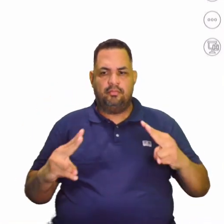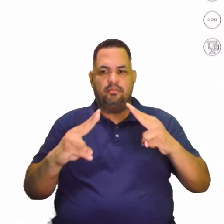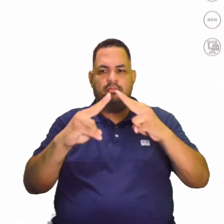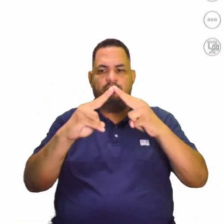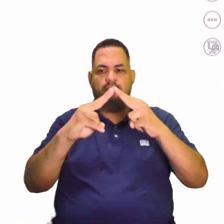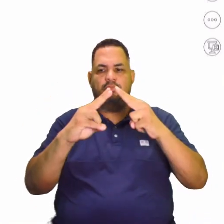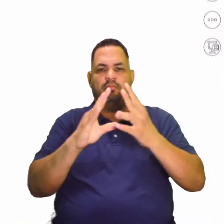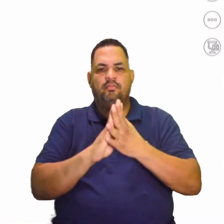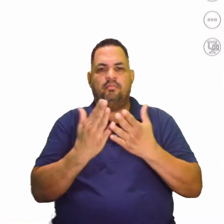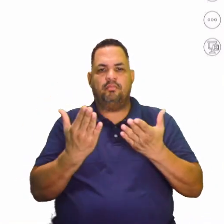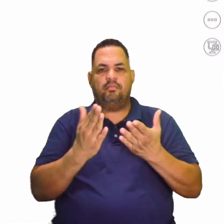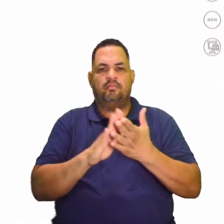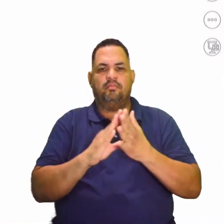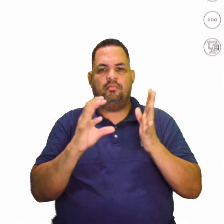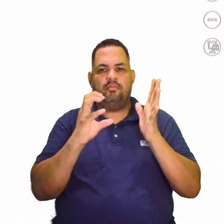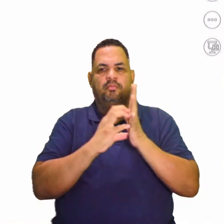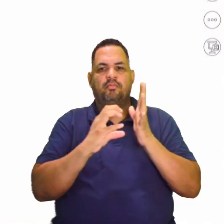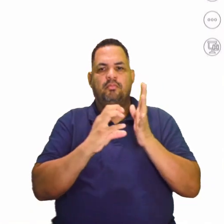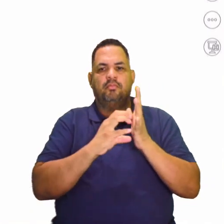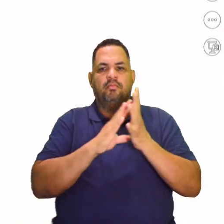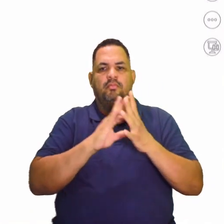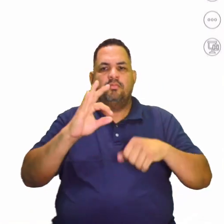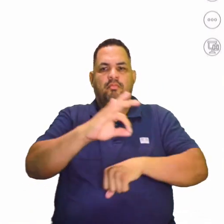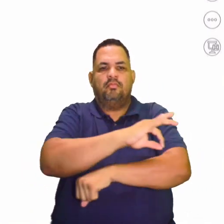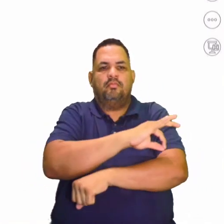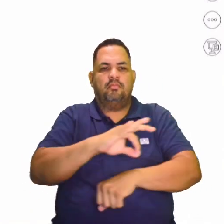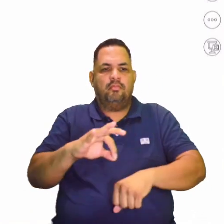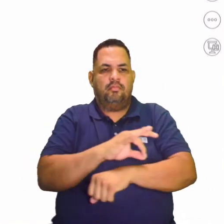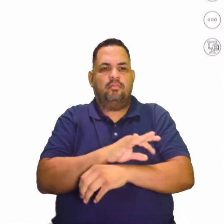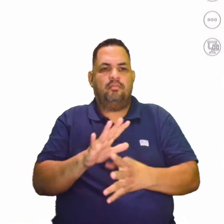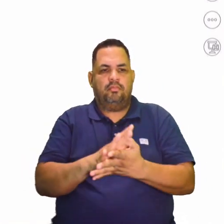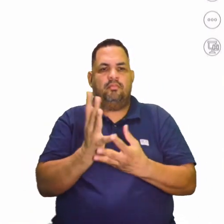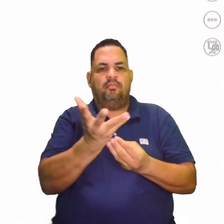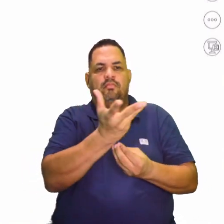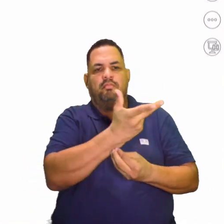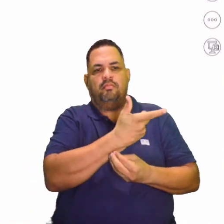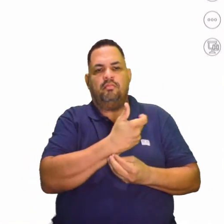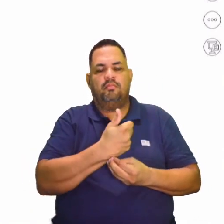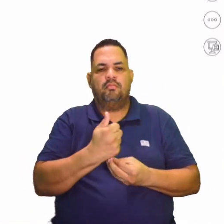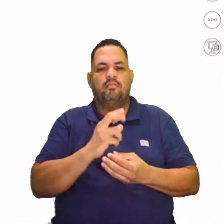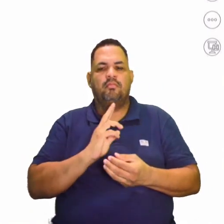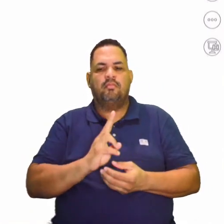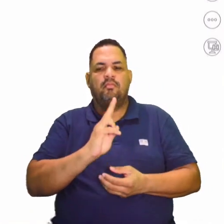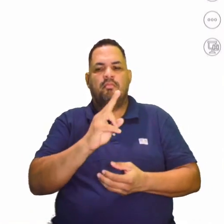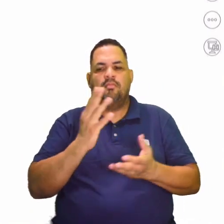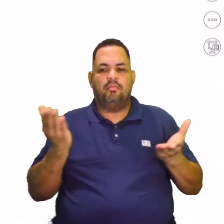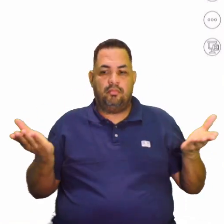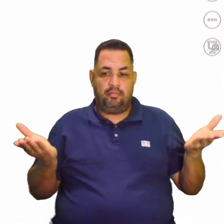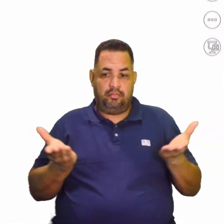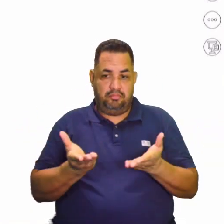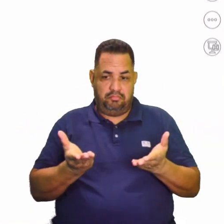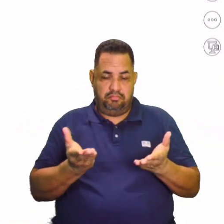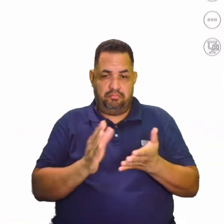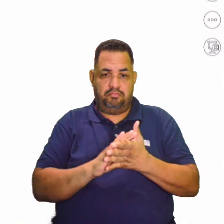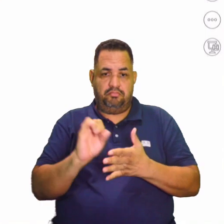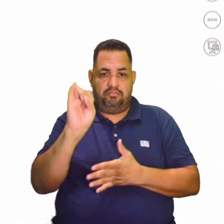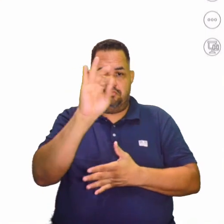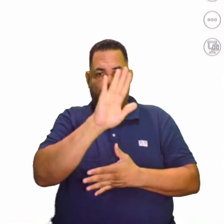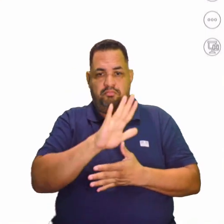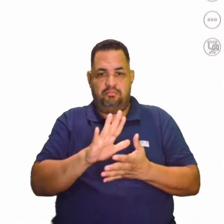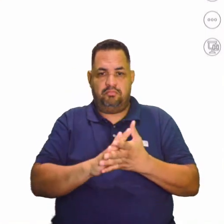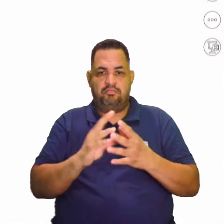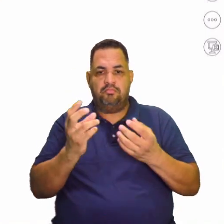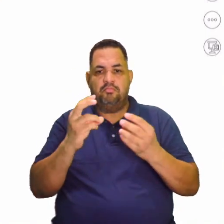foram os maiores, né, símbolos da arquitetura, que eternizaram, são imagens